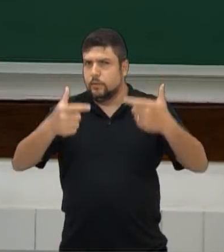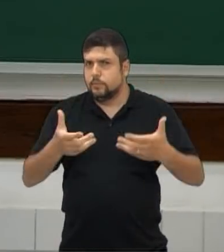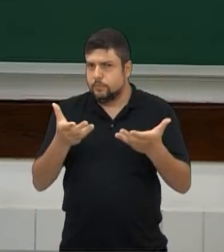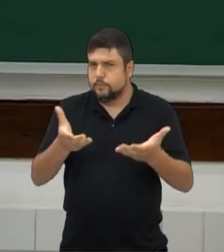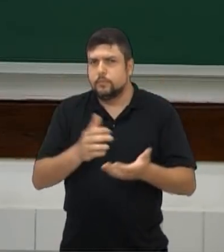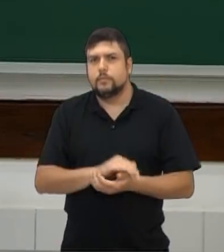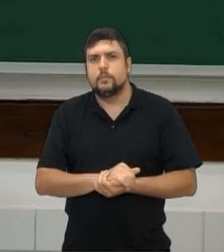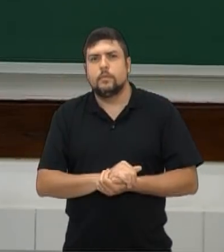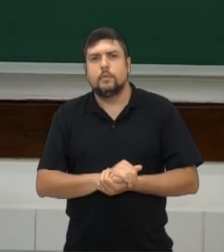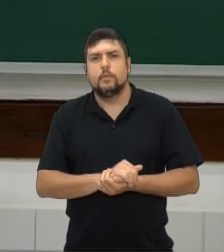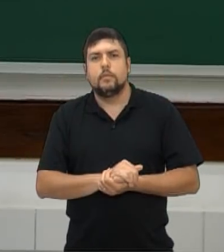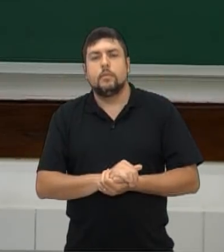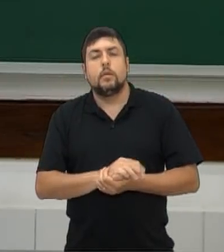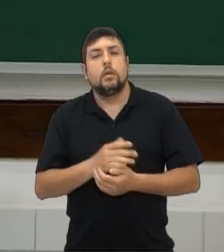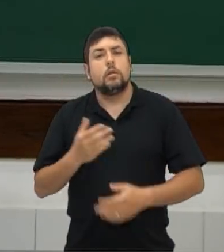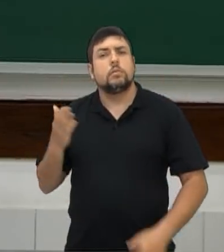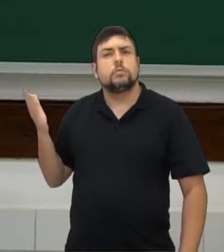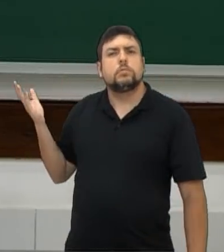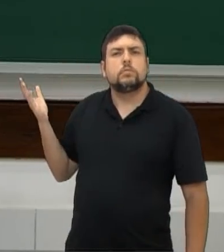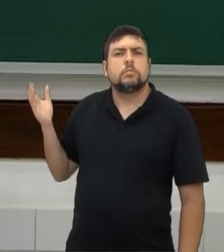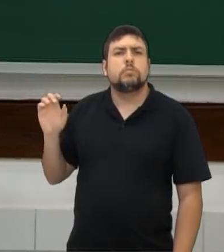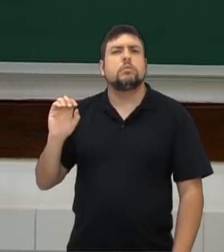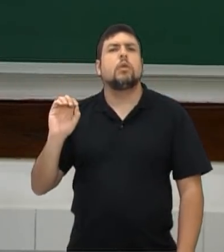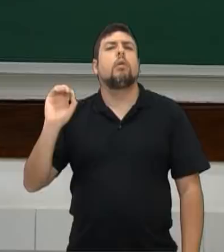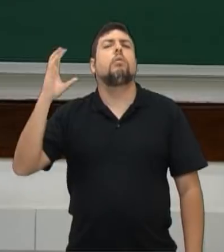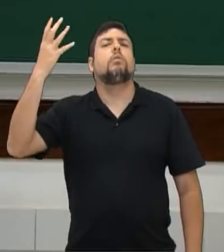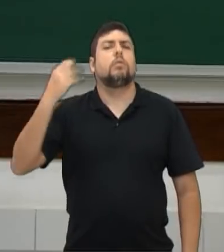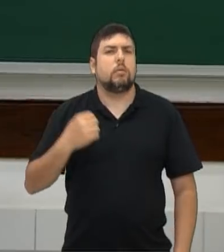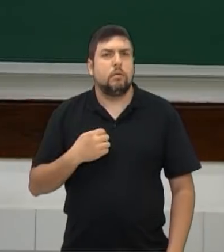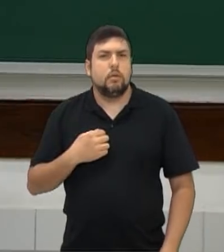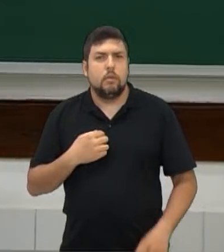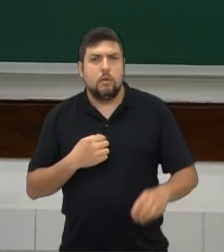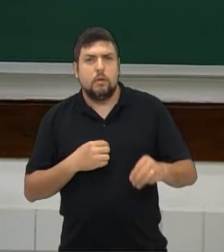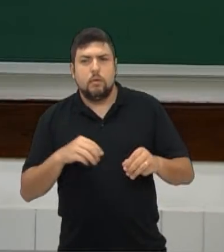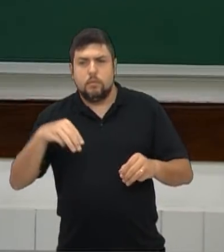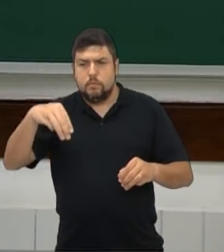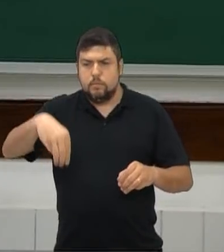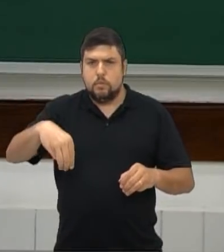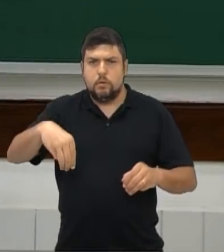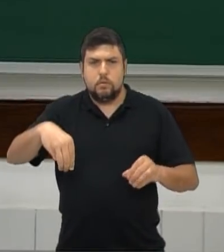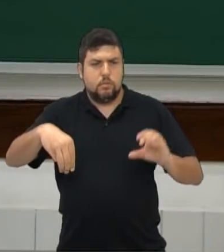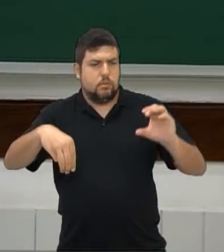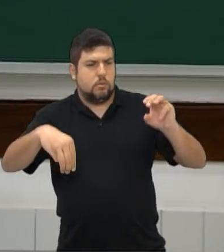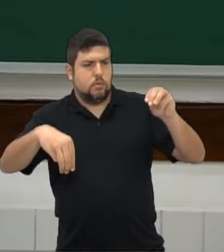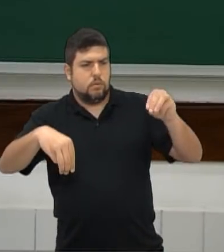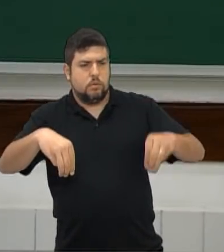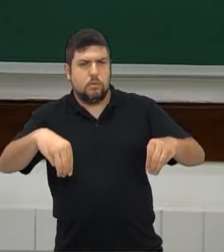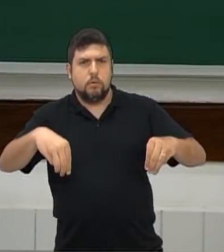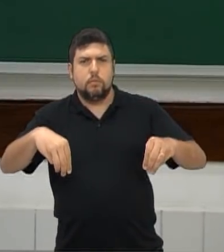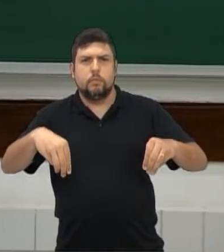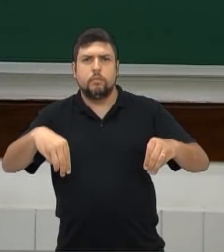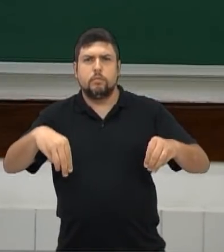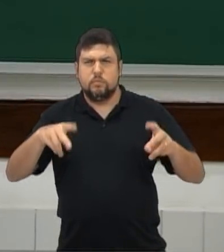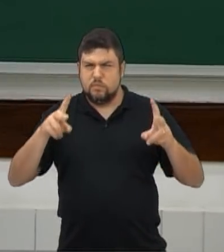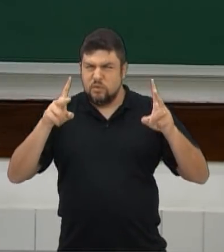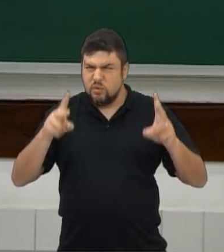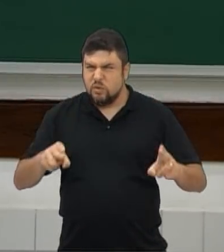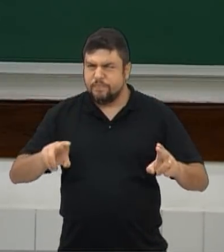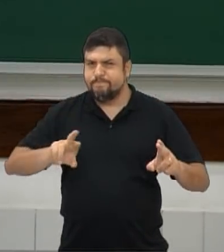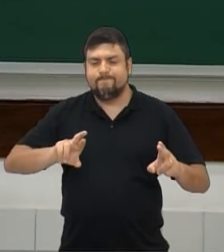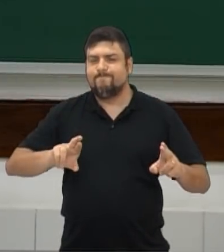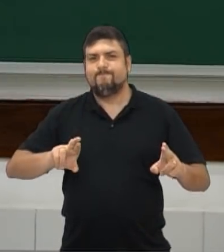isso. E o que aconteceu aqui? Eu tenho metro e tenho centímetro. Então, pensa que o metro é maior